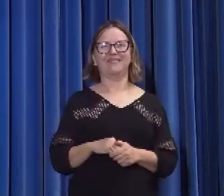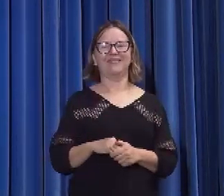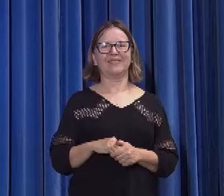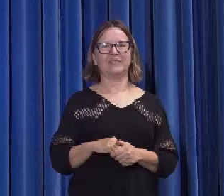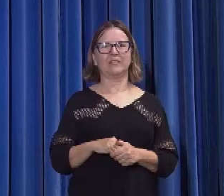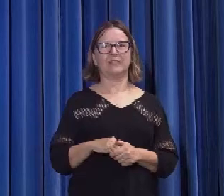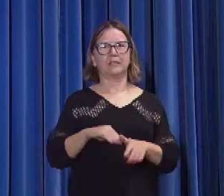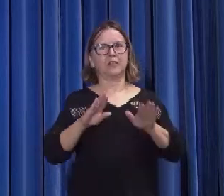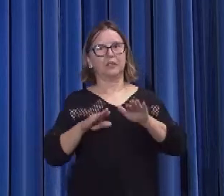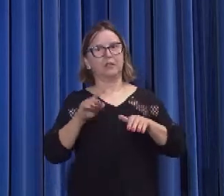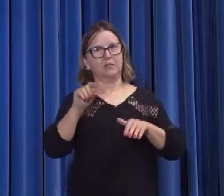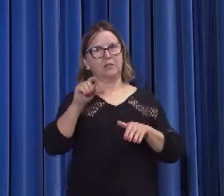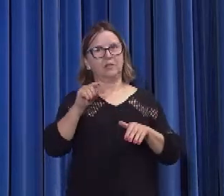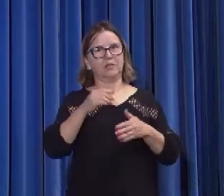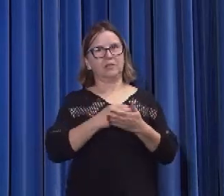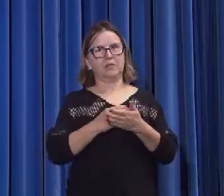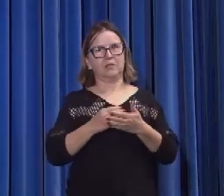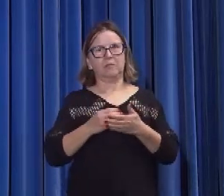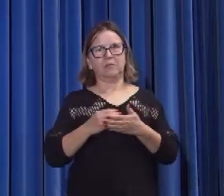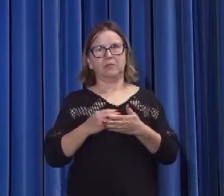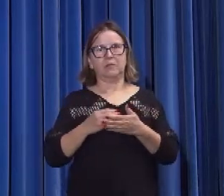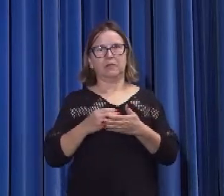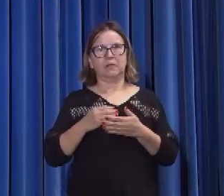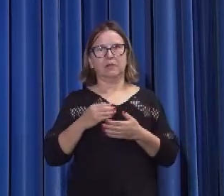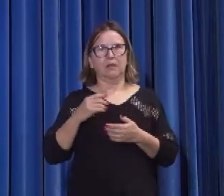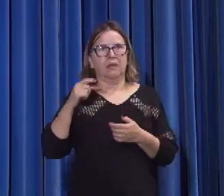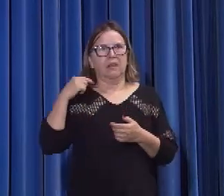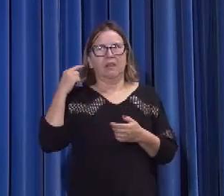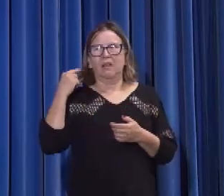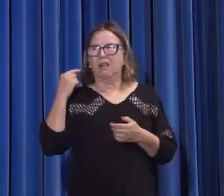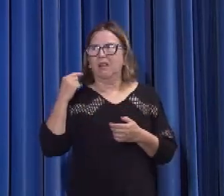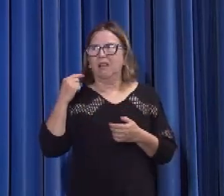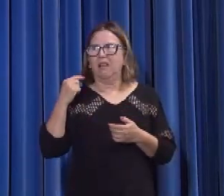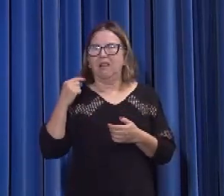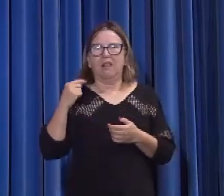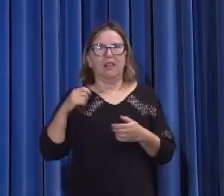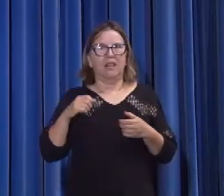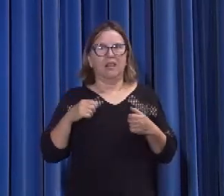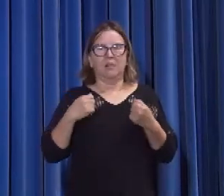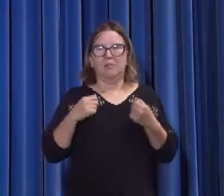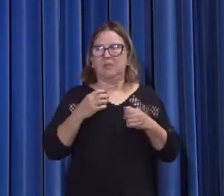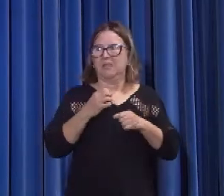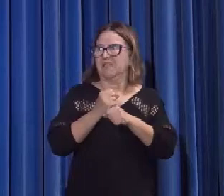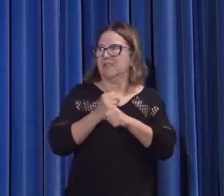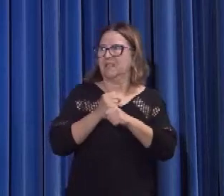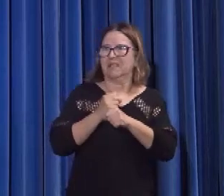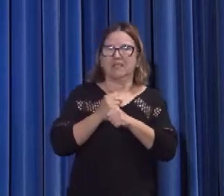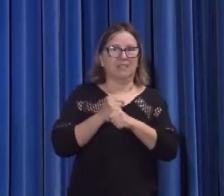Talvez você comece a ficar neurótico com a questão de segurança, perseguição.